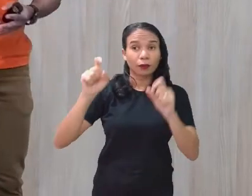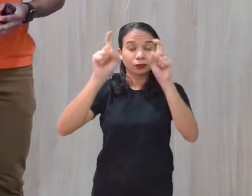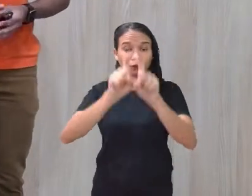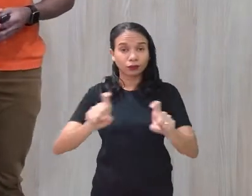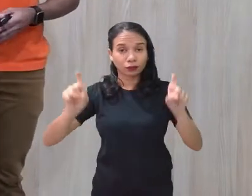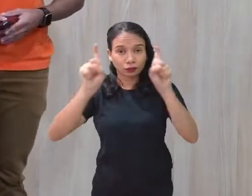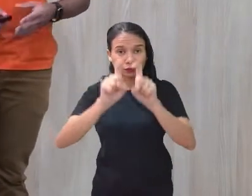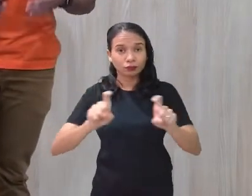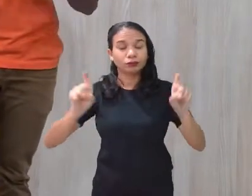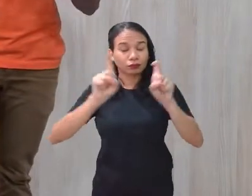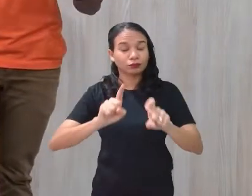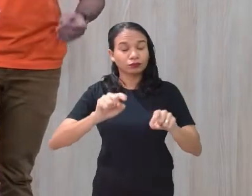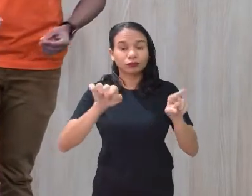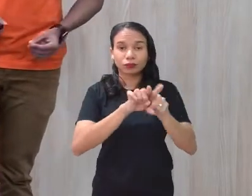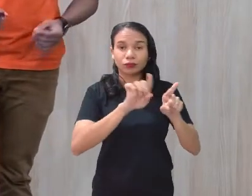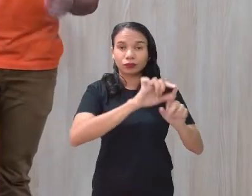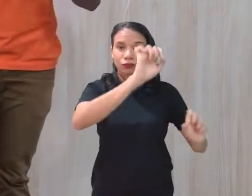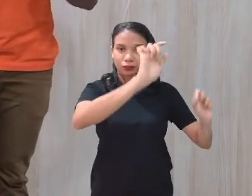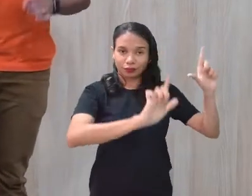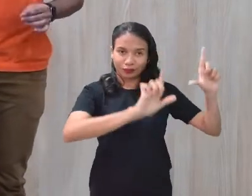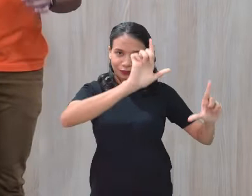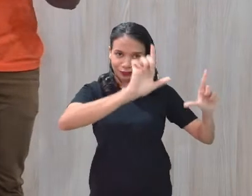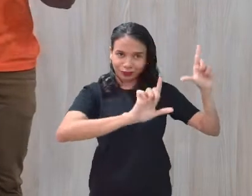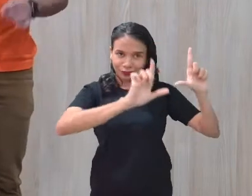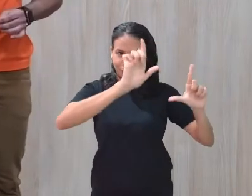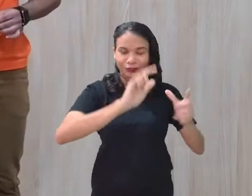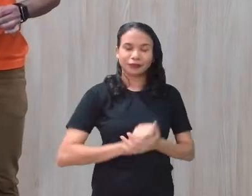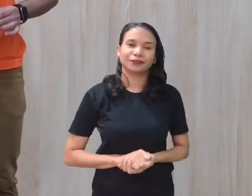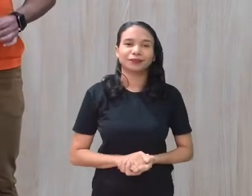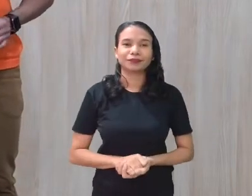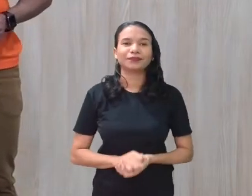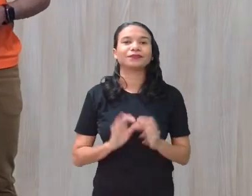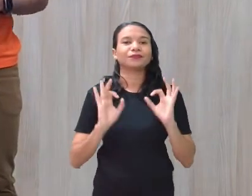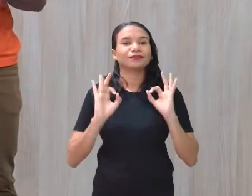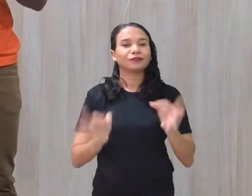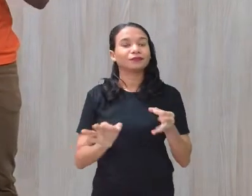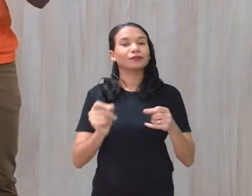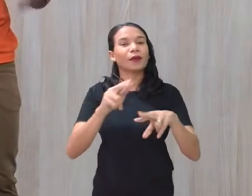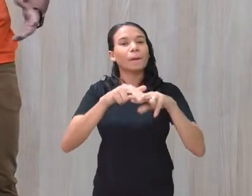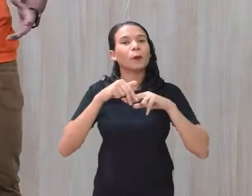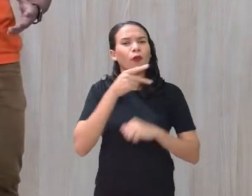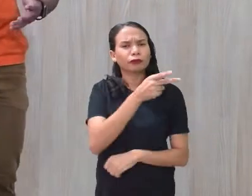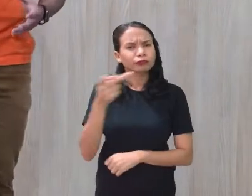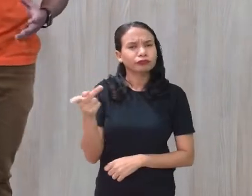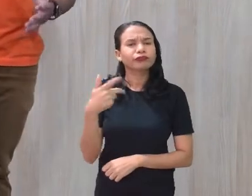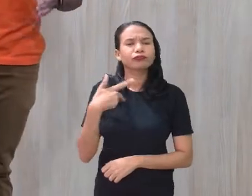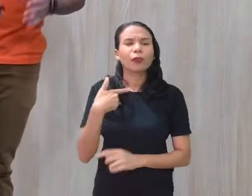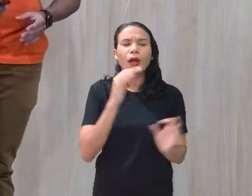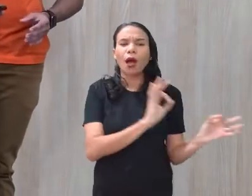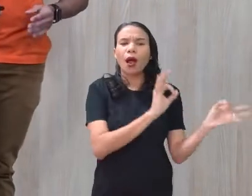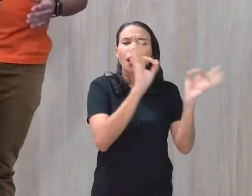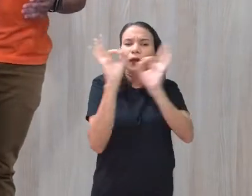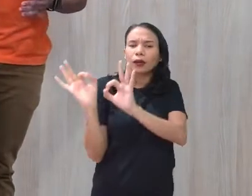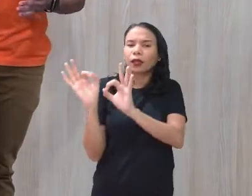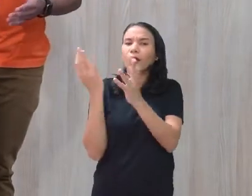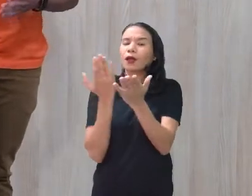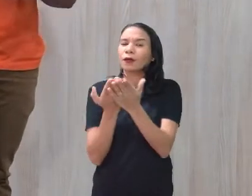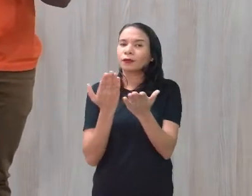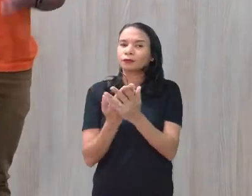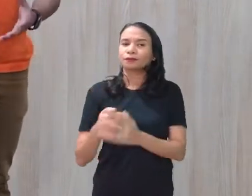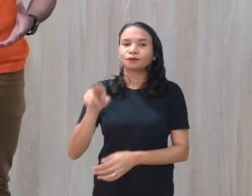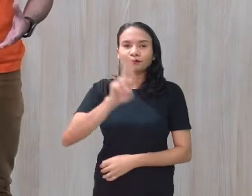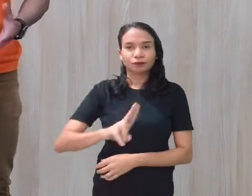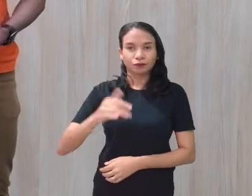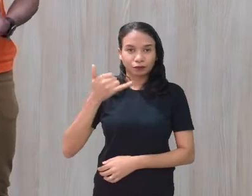computador, certo? Ou também da televisão, certo? Então, se você está assistindo aí essa aula através do